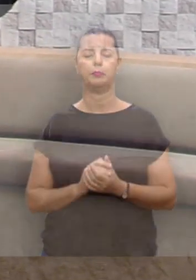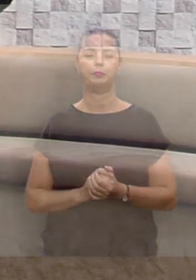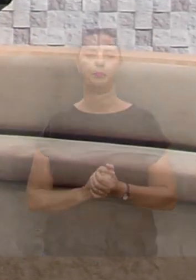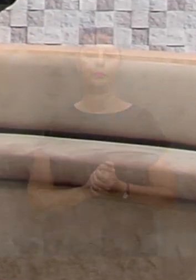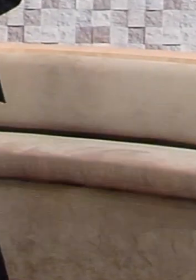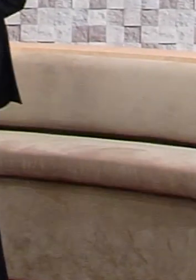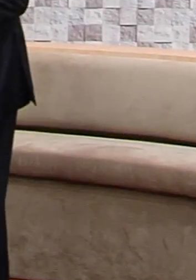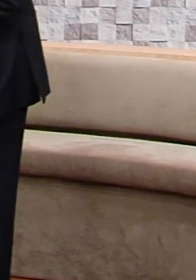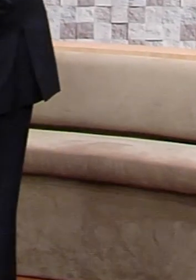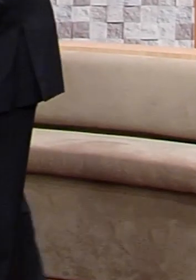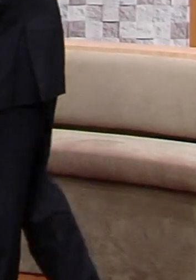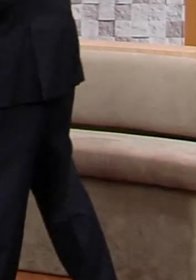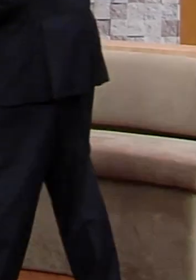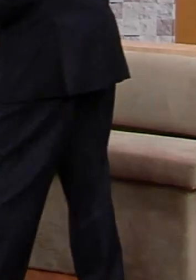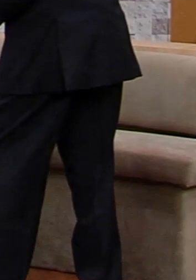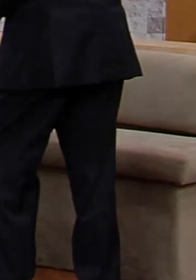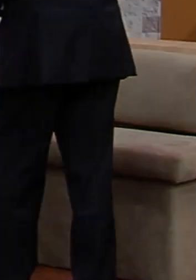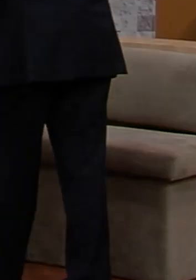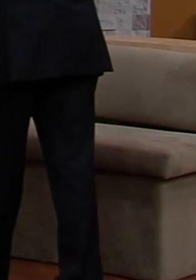quiser.